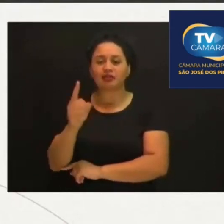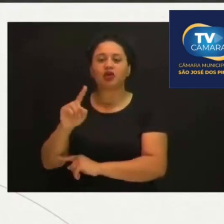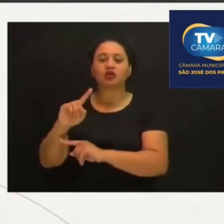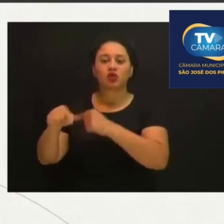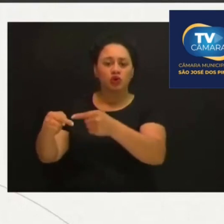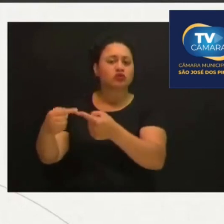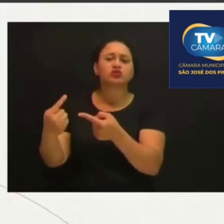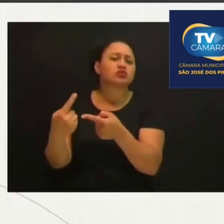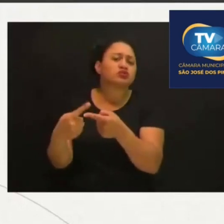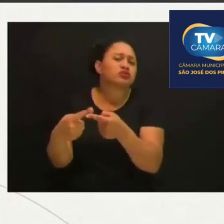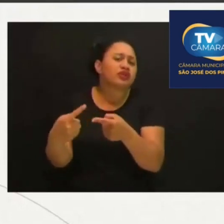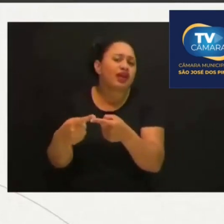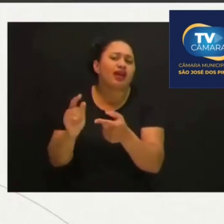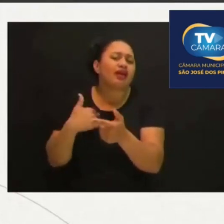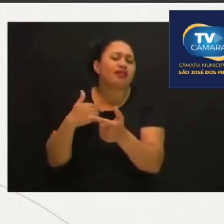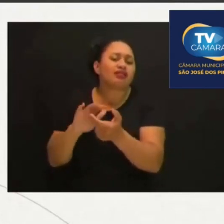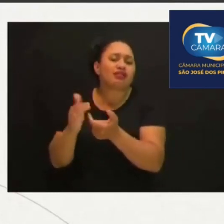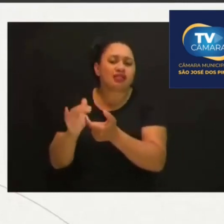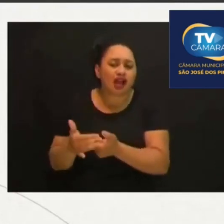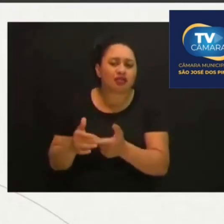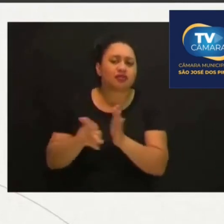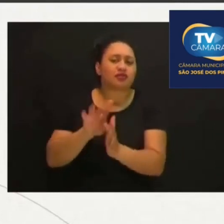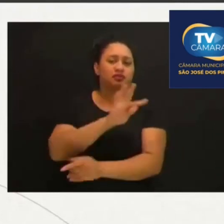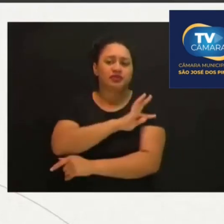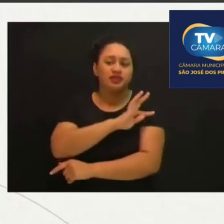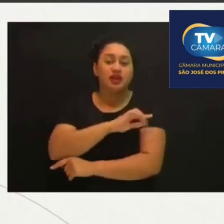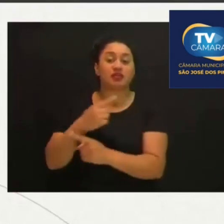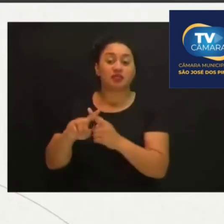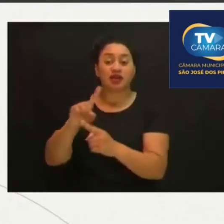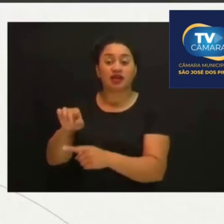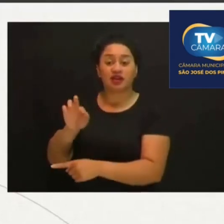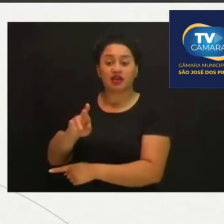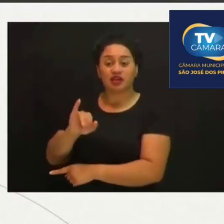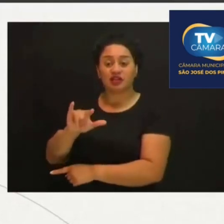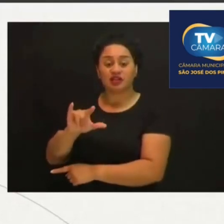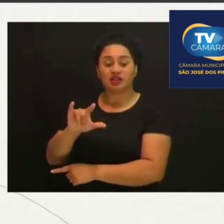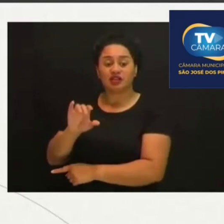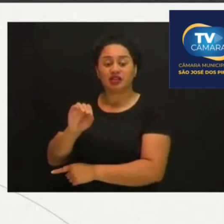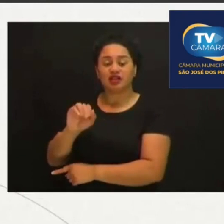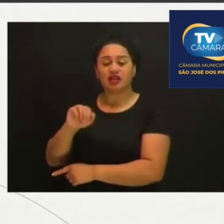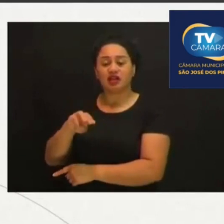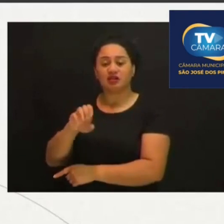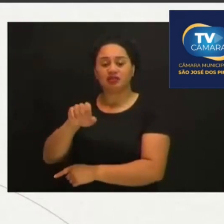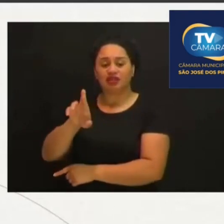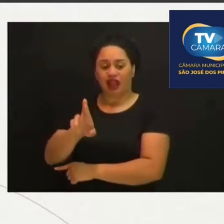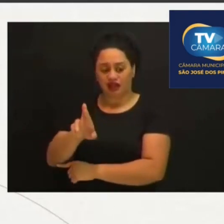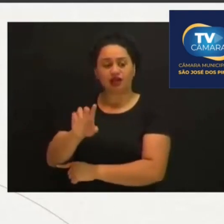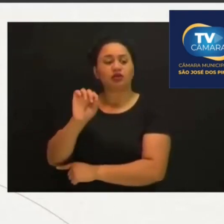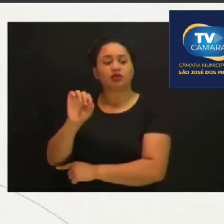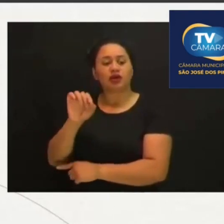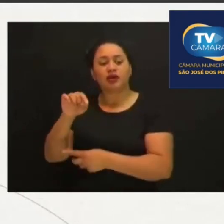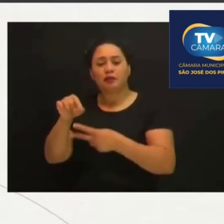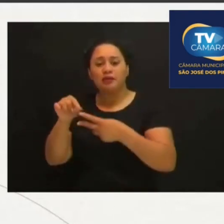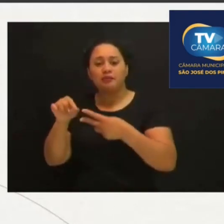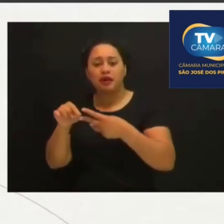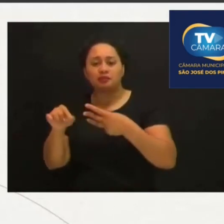Por que eu trouxe esses termos? Porque aquele trilaminar é o ectoderma, o mesoderma e o endoderma. É